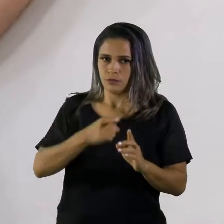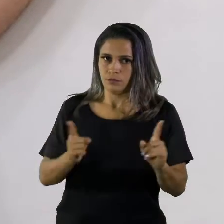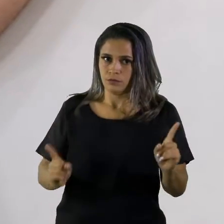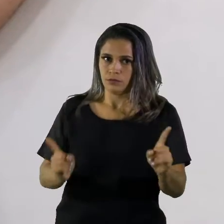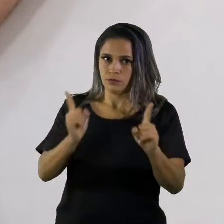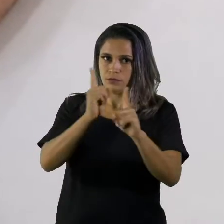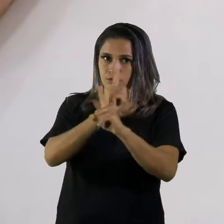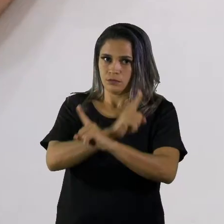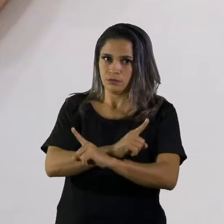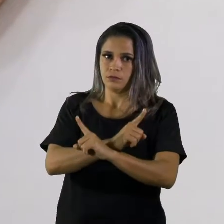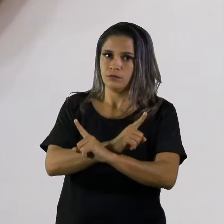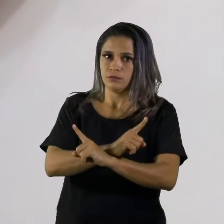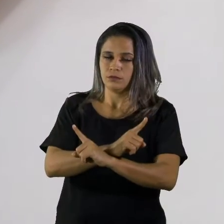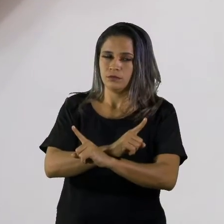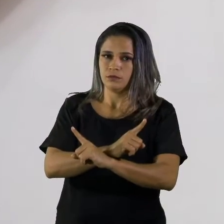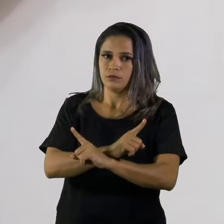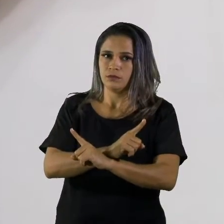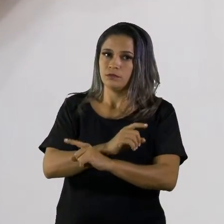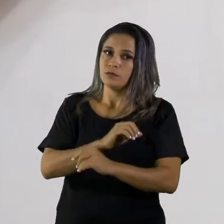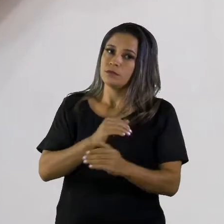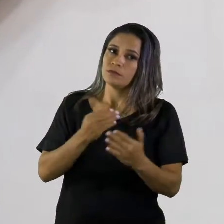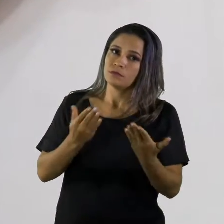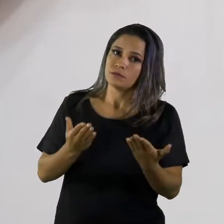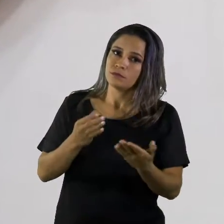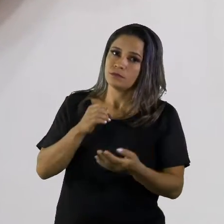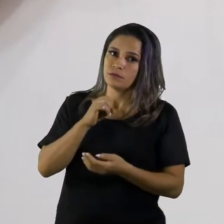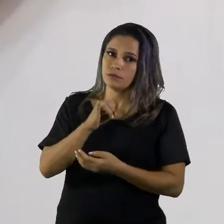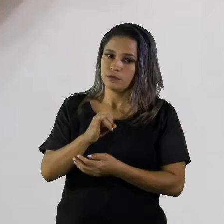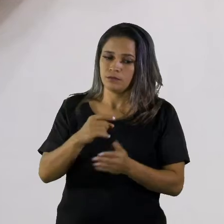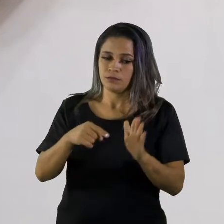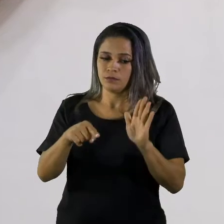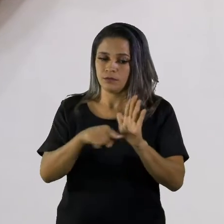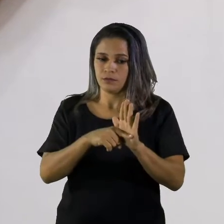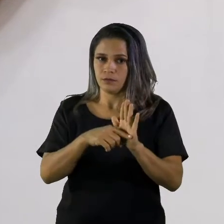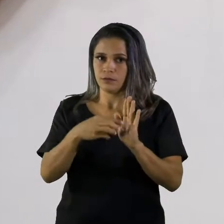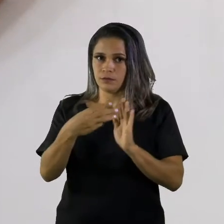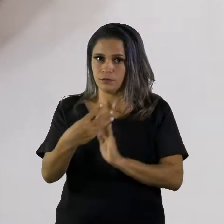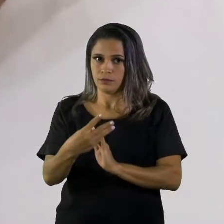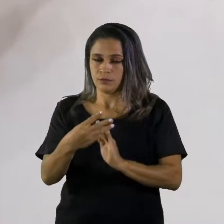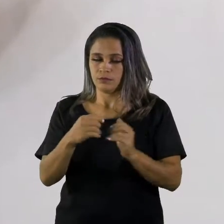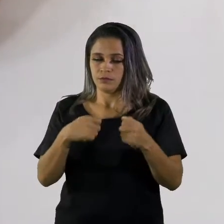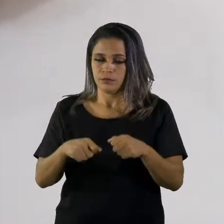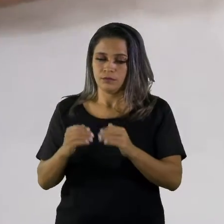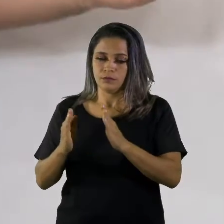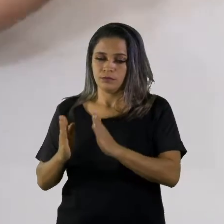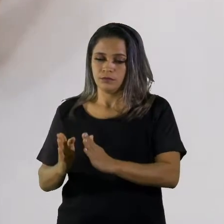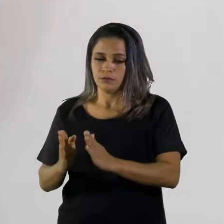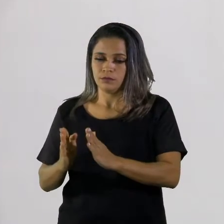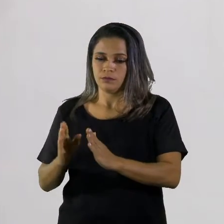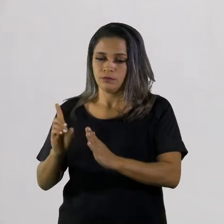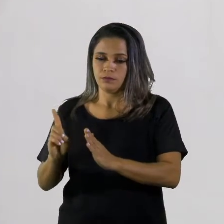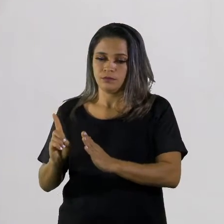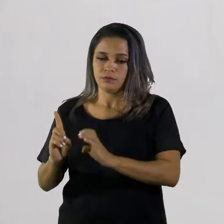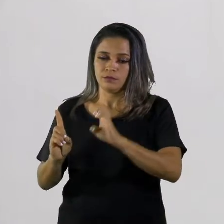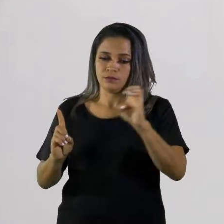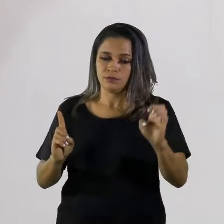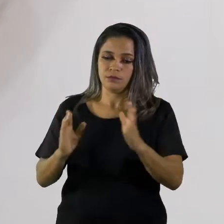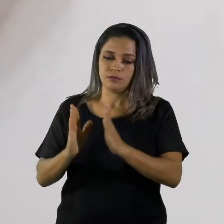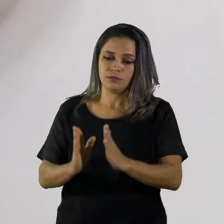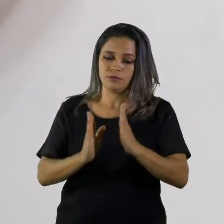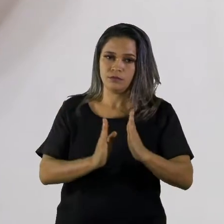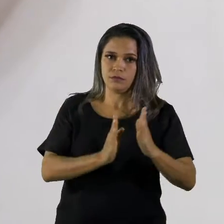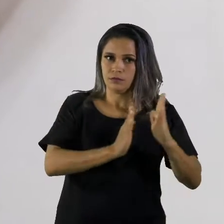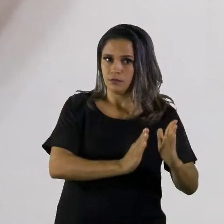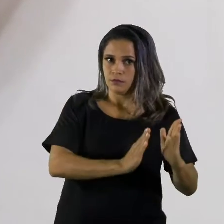inverter o sentido. Então, se aqui é menos 3, significa um deslocamento de 3 unidades da direita para a esquerda. Se